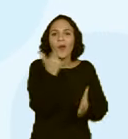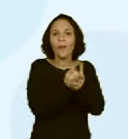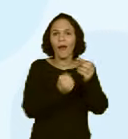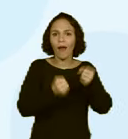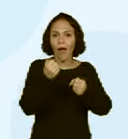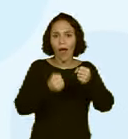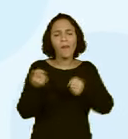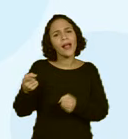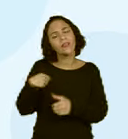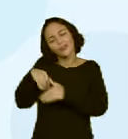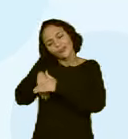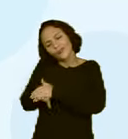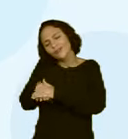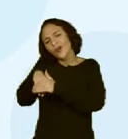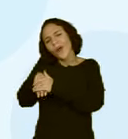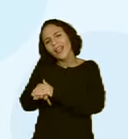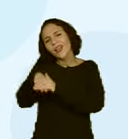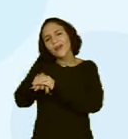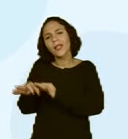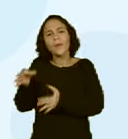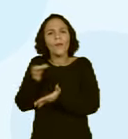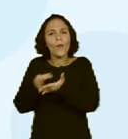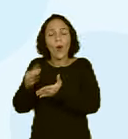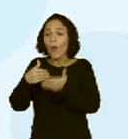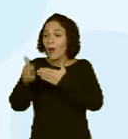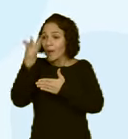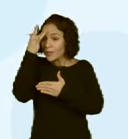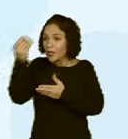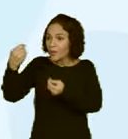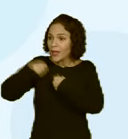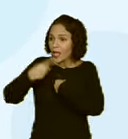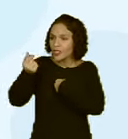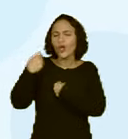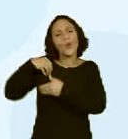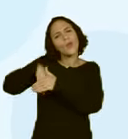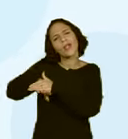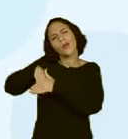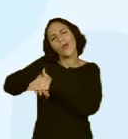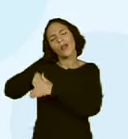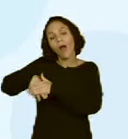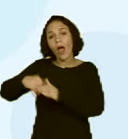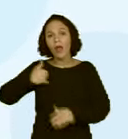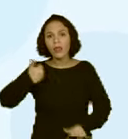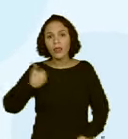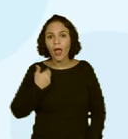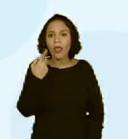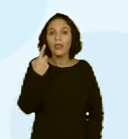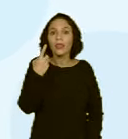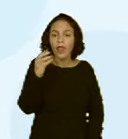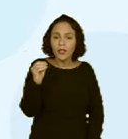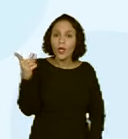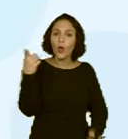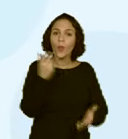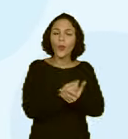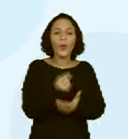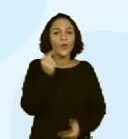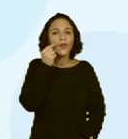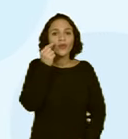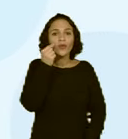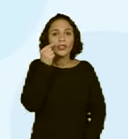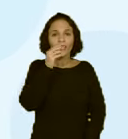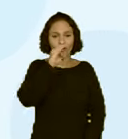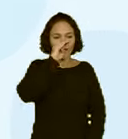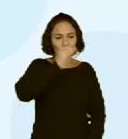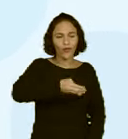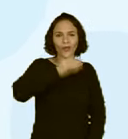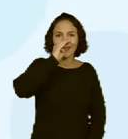foi juntando as moedinhas, foi juntando todo o dinheiro que alguém dava para ele. E com 10 anos ele comprou um Fusca. Era um Fusca